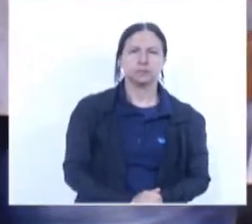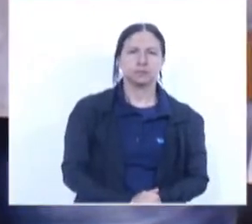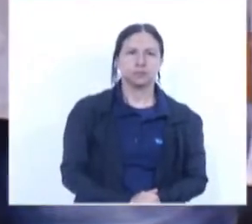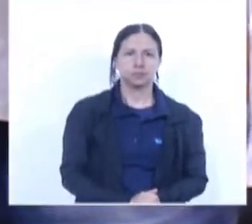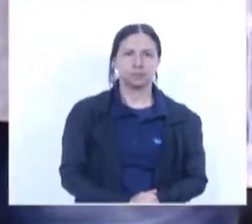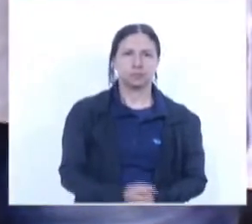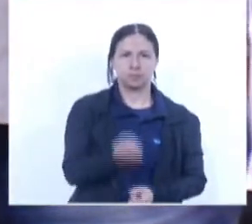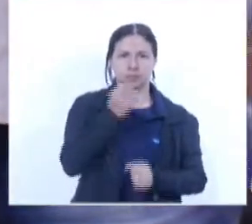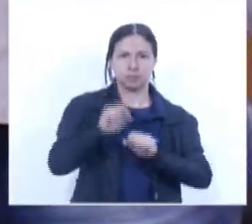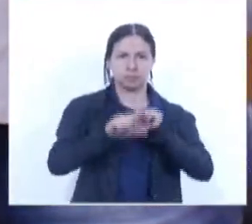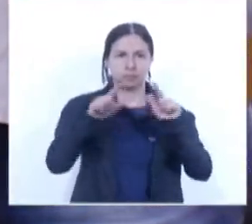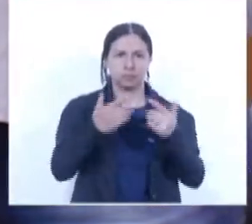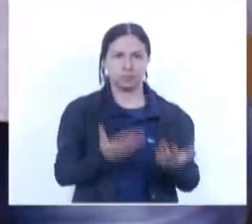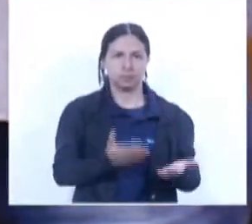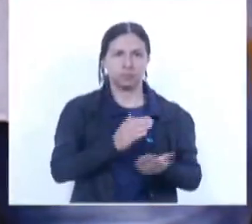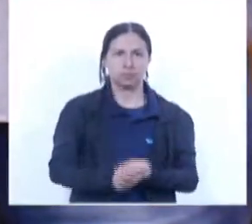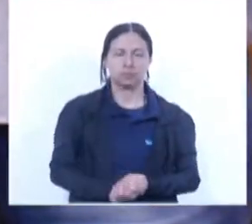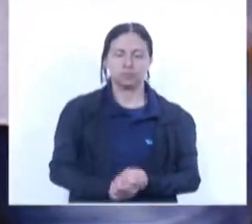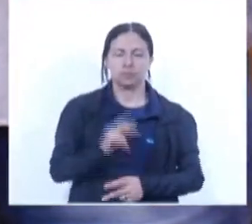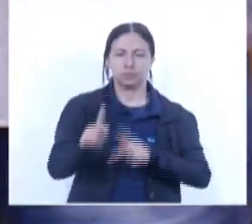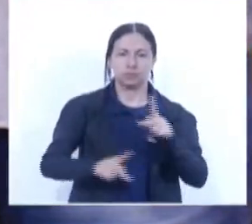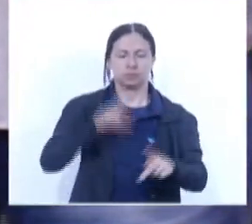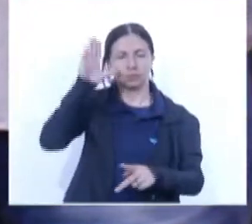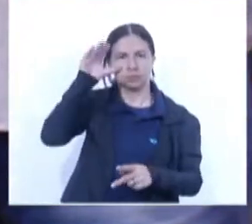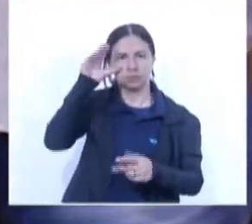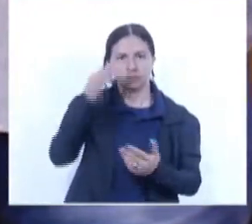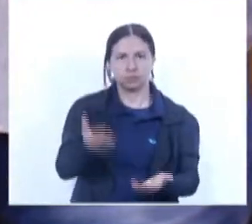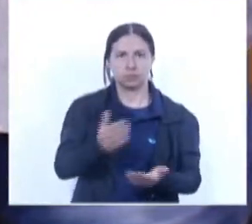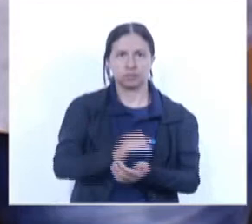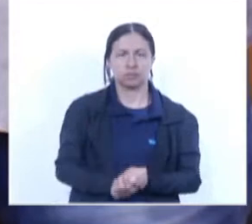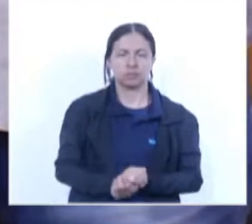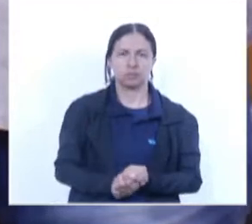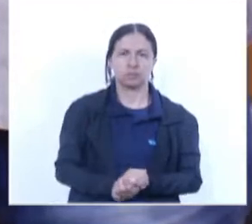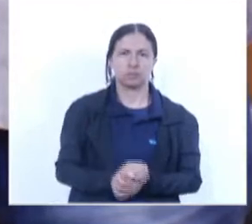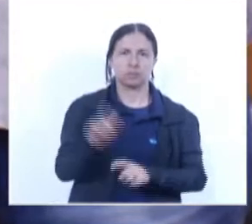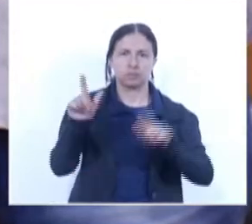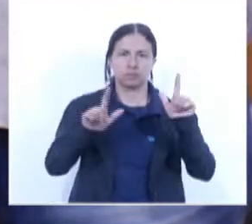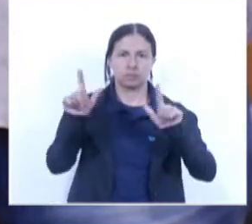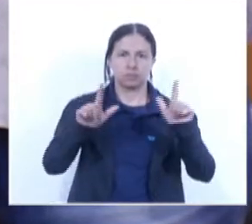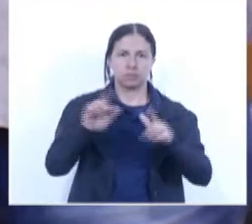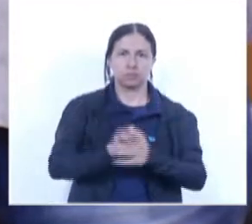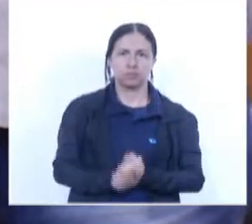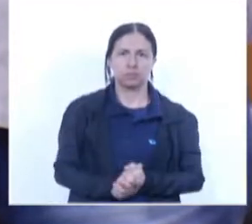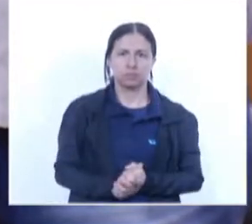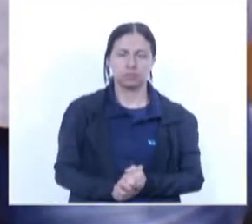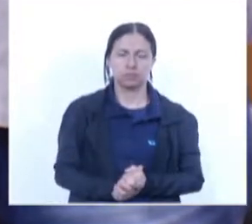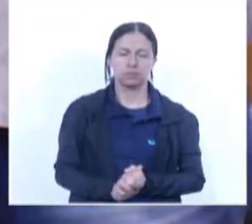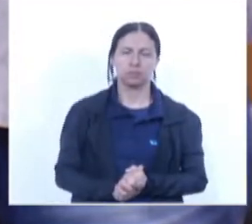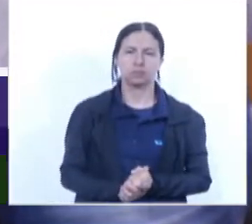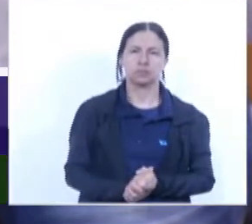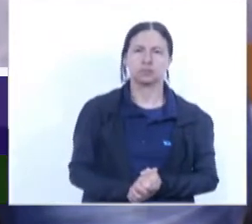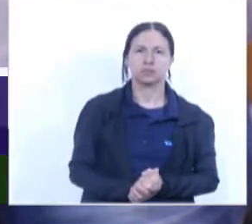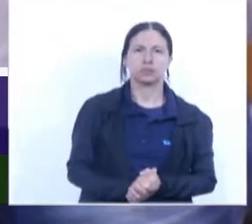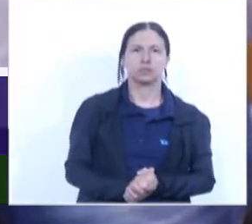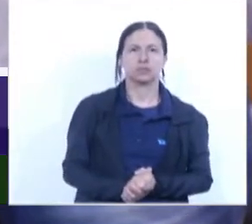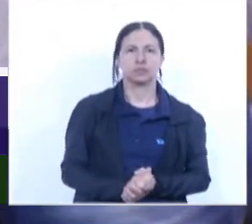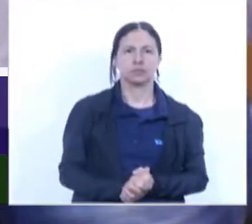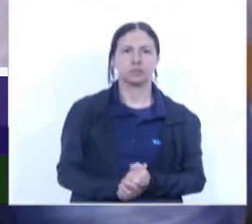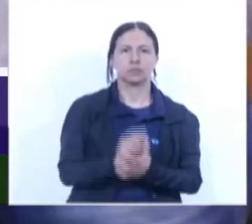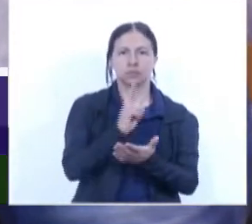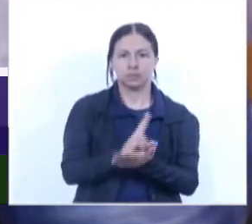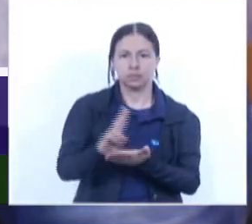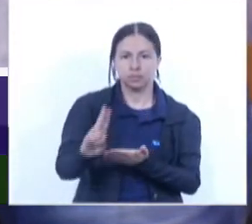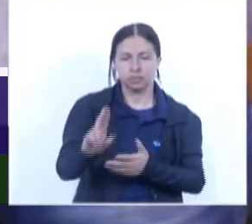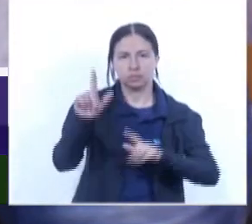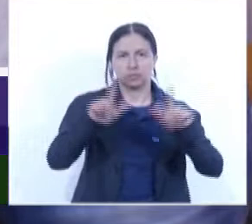bom dia bom dia população nos acompanha pela TV Câmara pela TV Universitária pelo